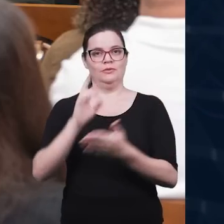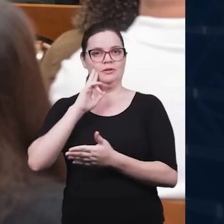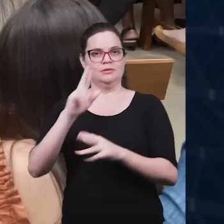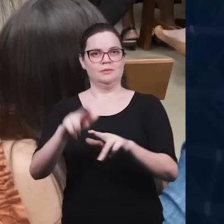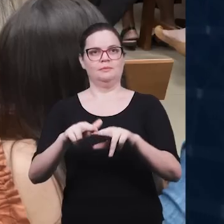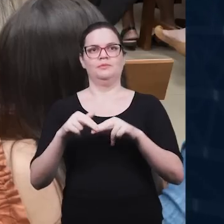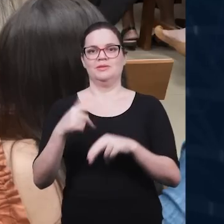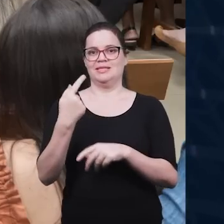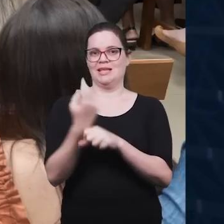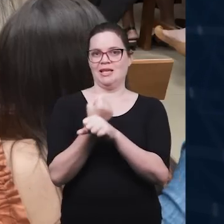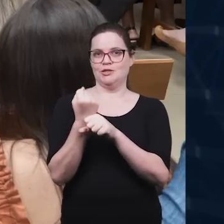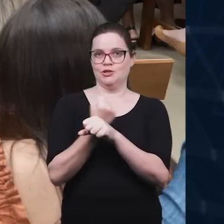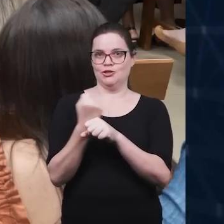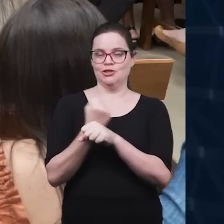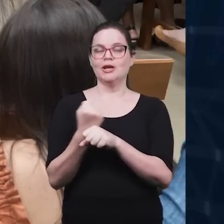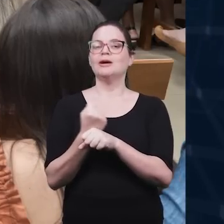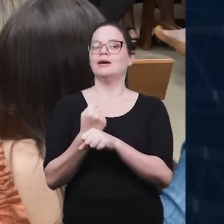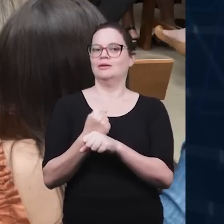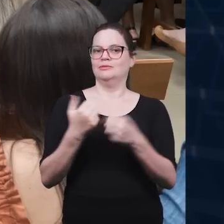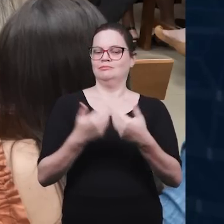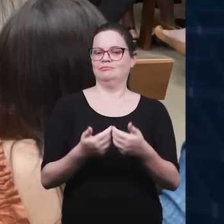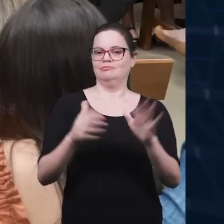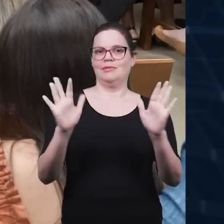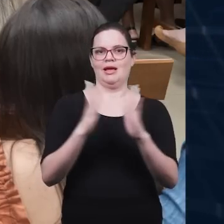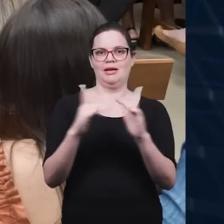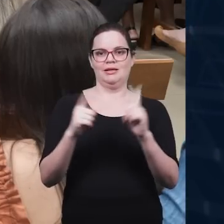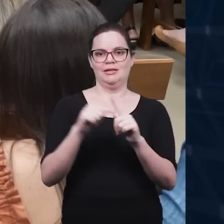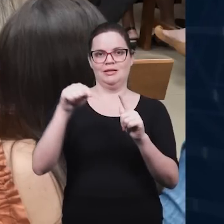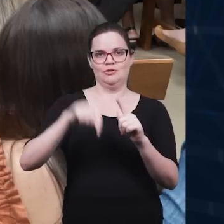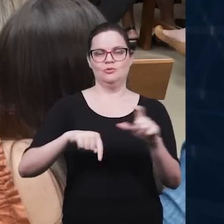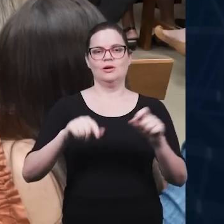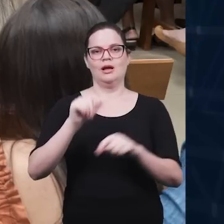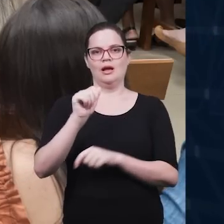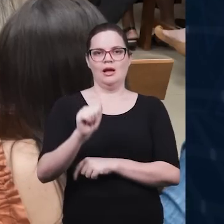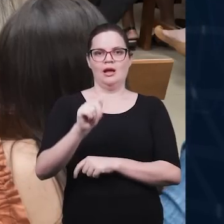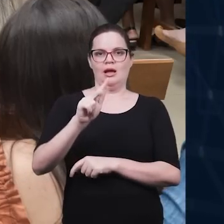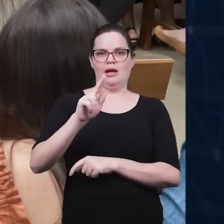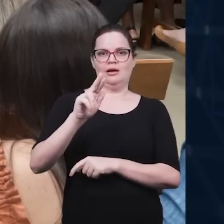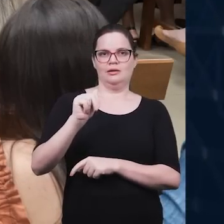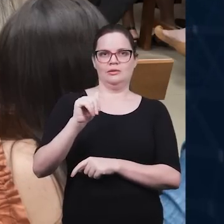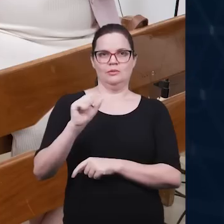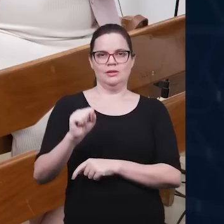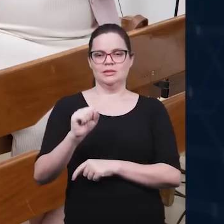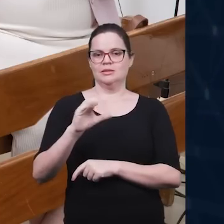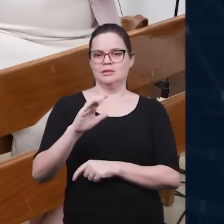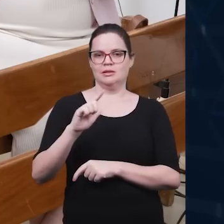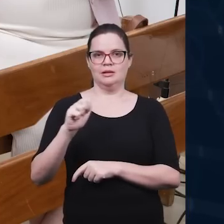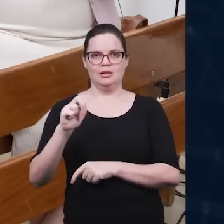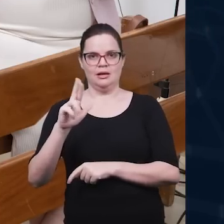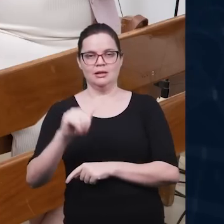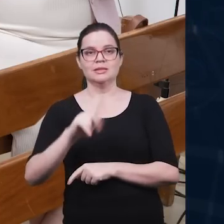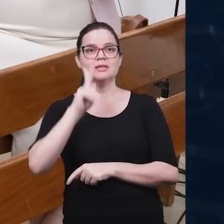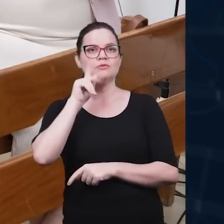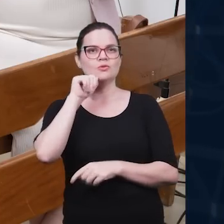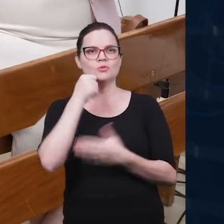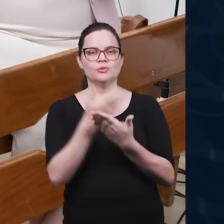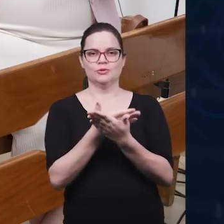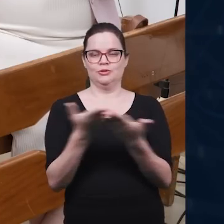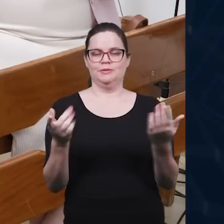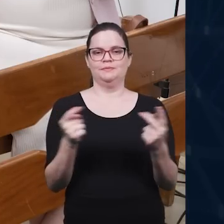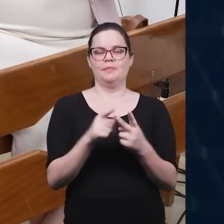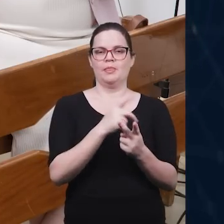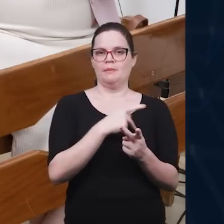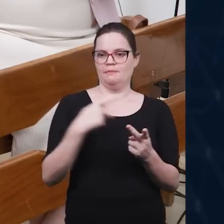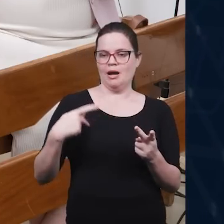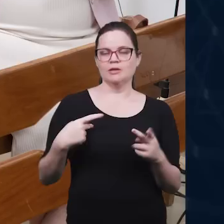Senhor pelos 7 anos da consagração da ICM de Águas Claras. Ali foi realizada uma ceia, os pastores